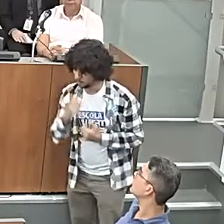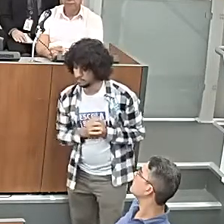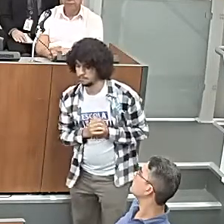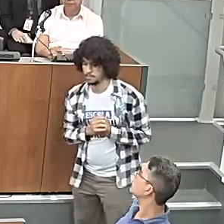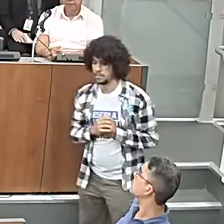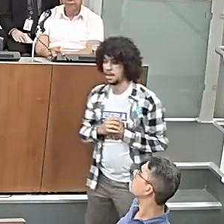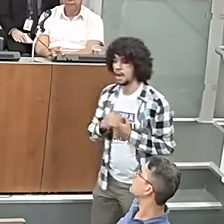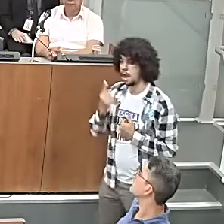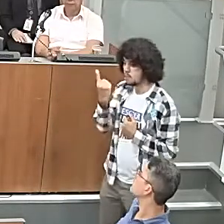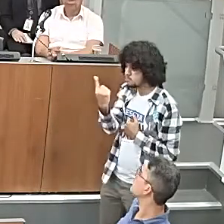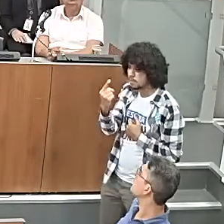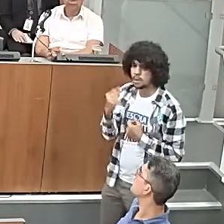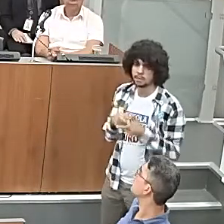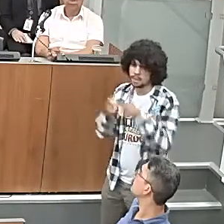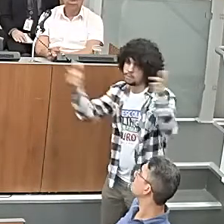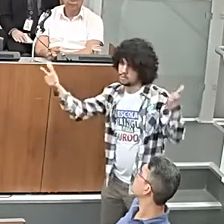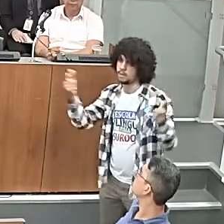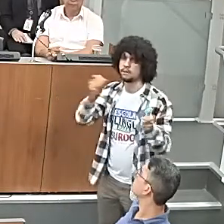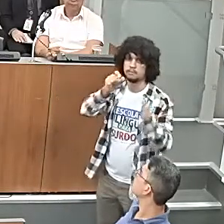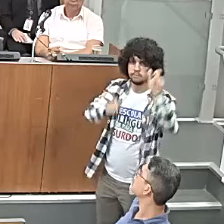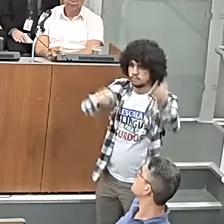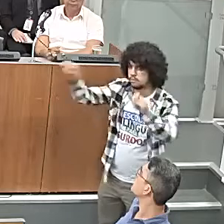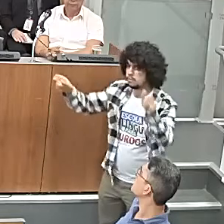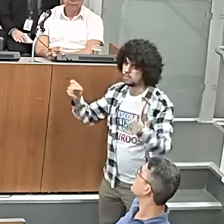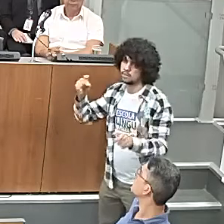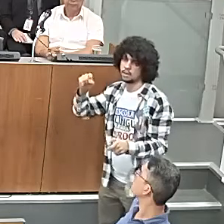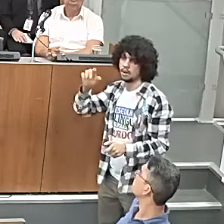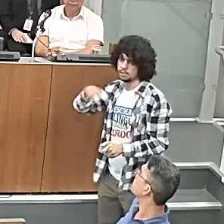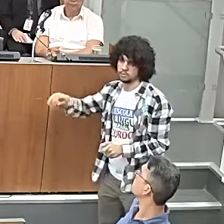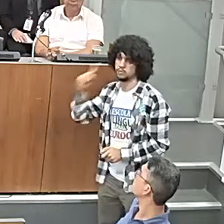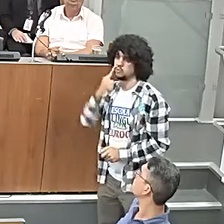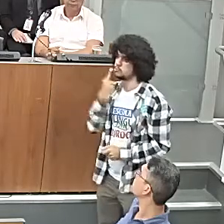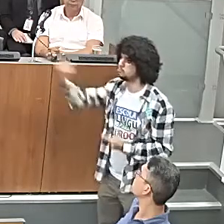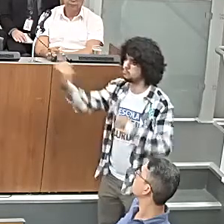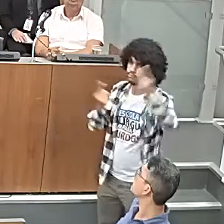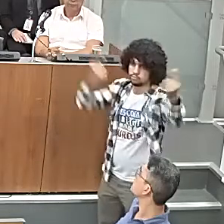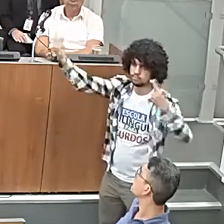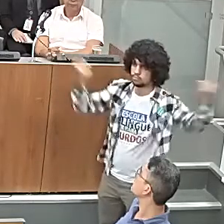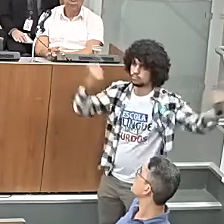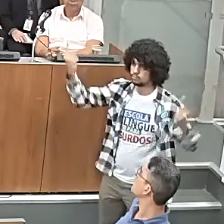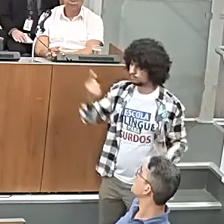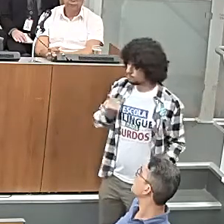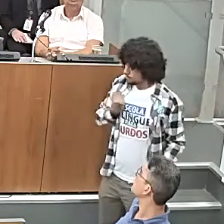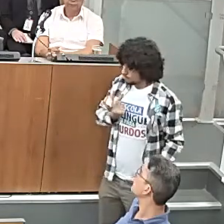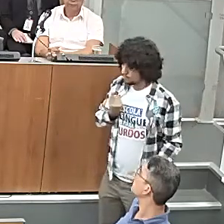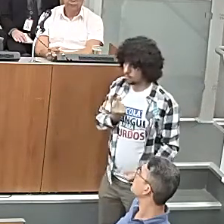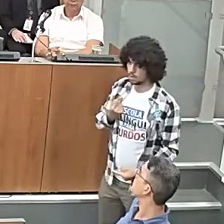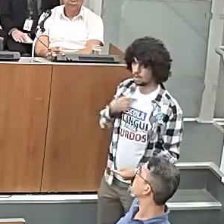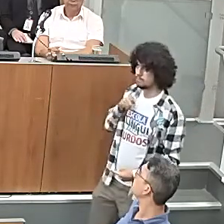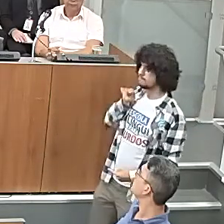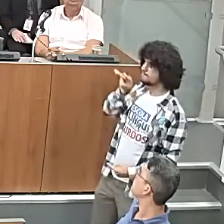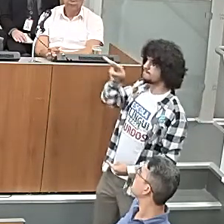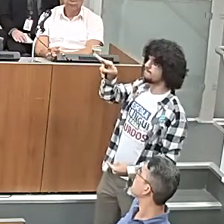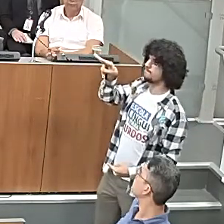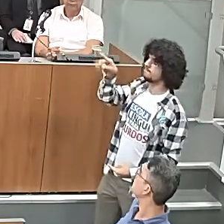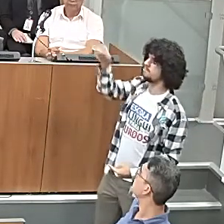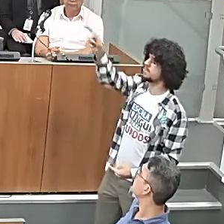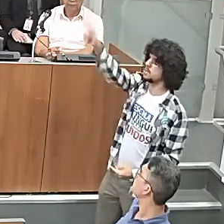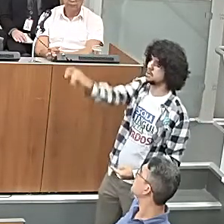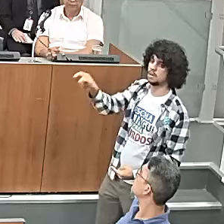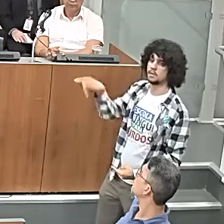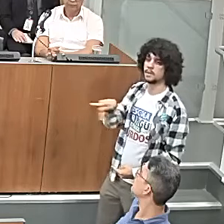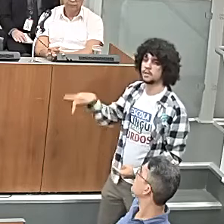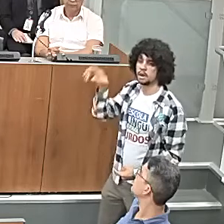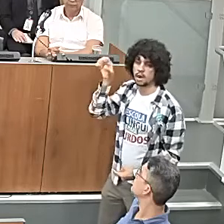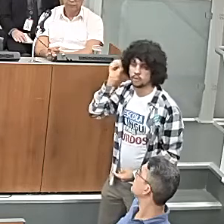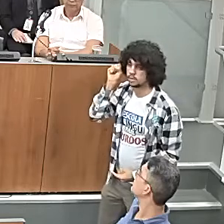Esse ponto que nós precisamos refletir sobre a questão de estarmos juntos buscando a escola bilíngue, a questão da política